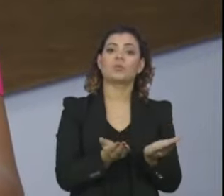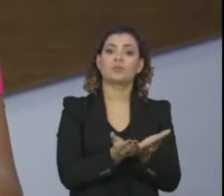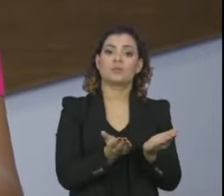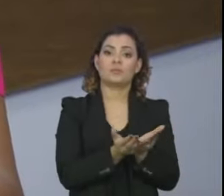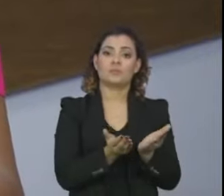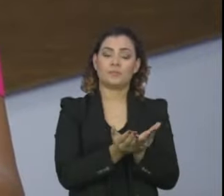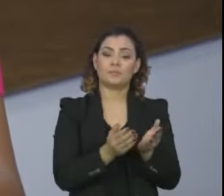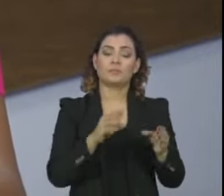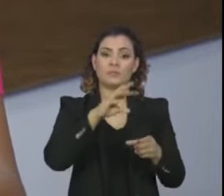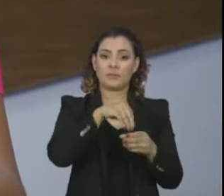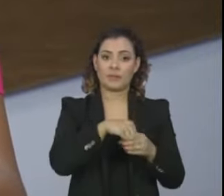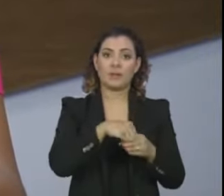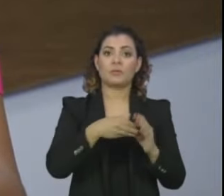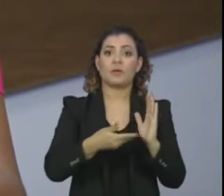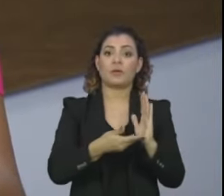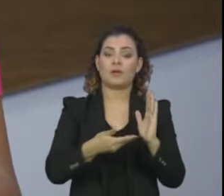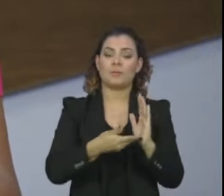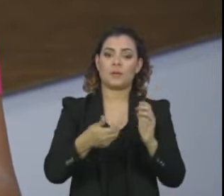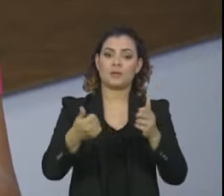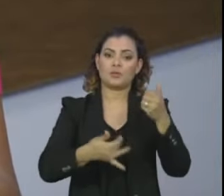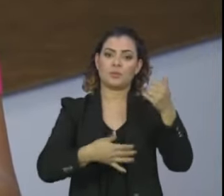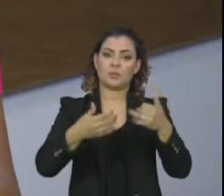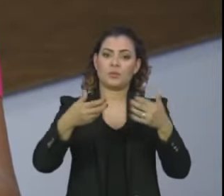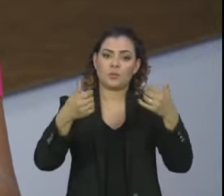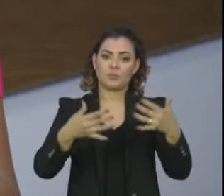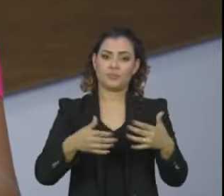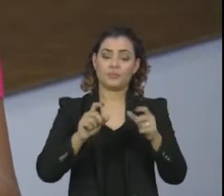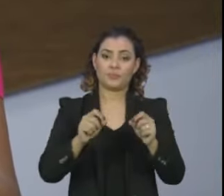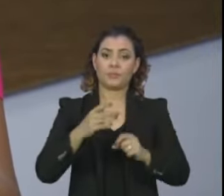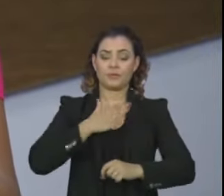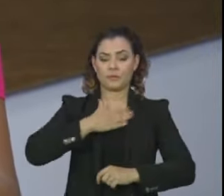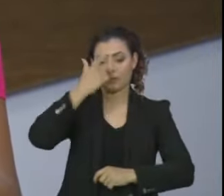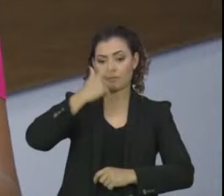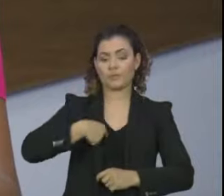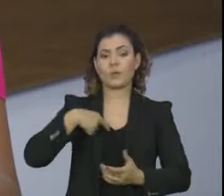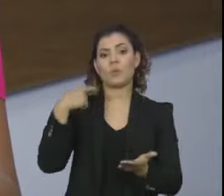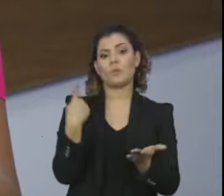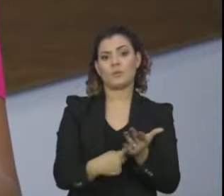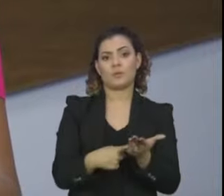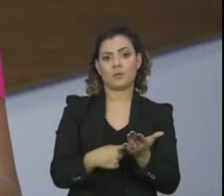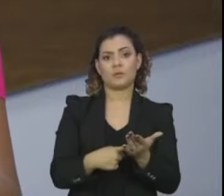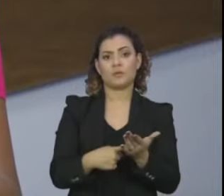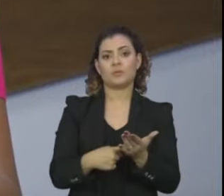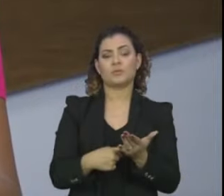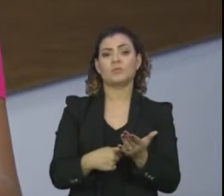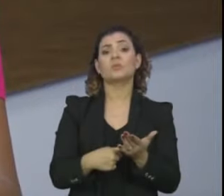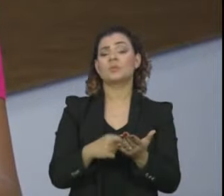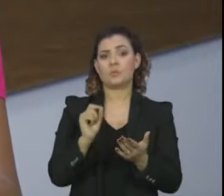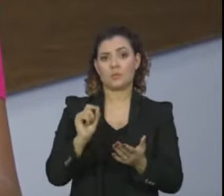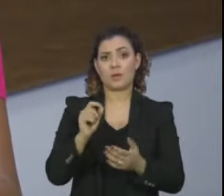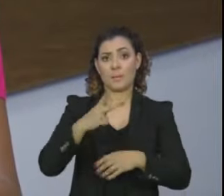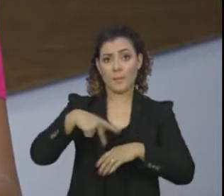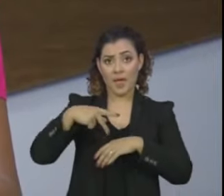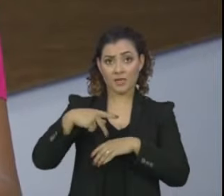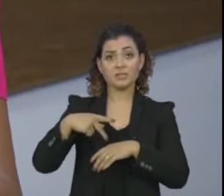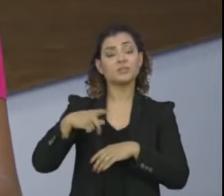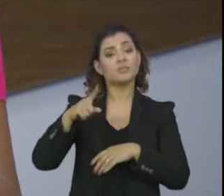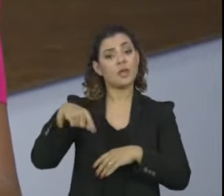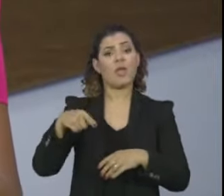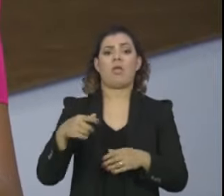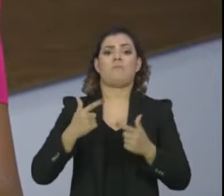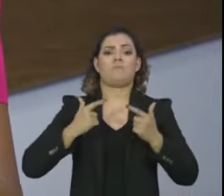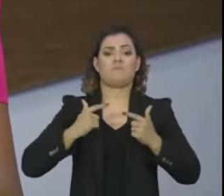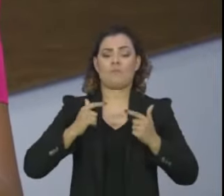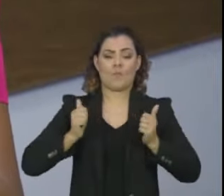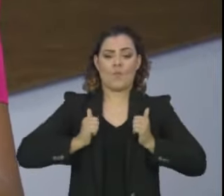Câmara dos Deputados ele deu a seguinte declaração reafirmo o meu compromisso aqui o estado é Laico Mas nós somos cristãos